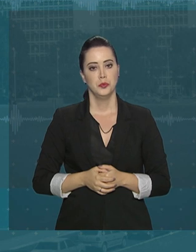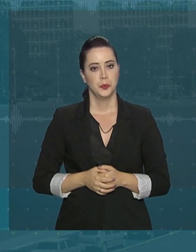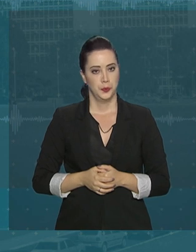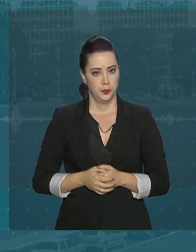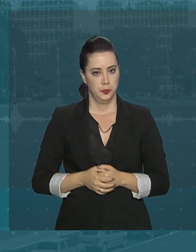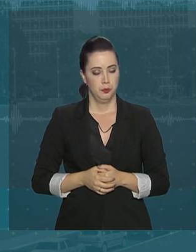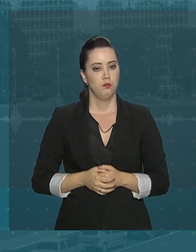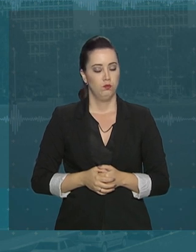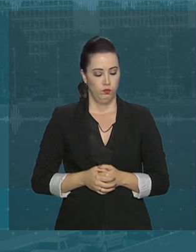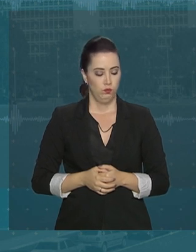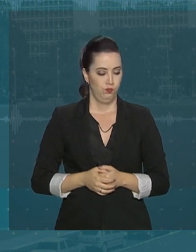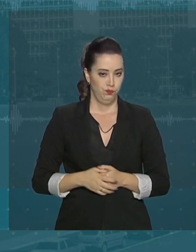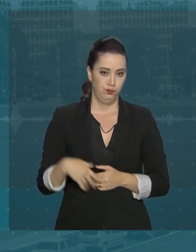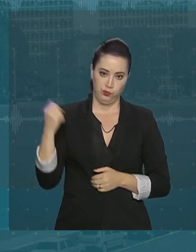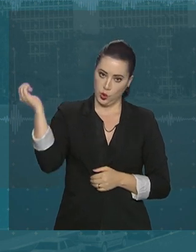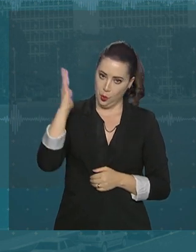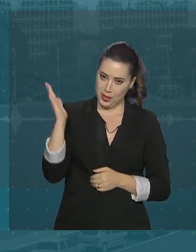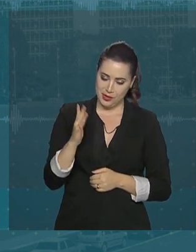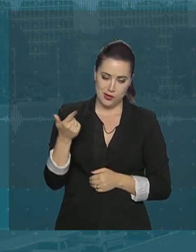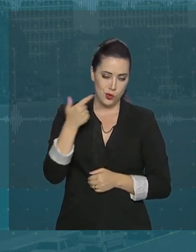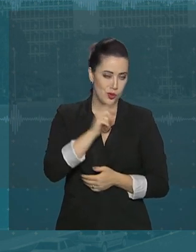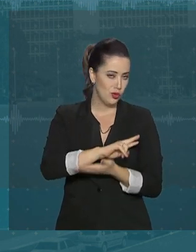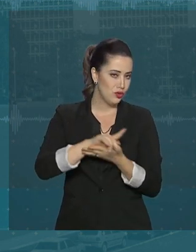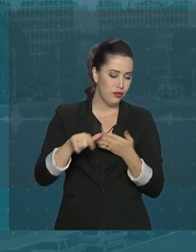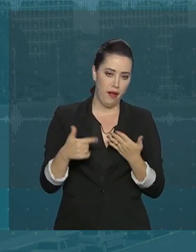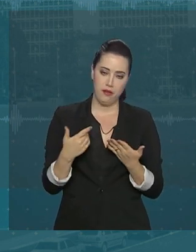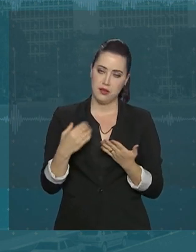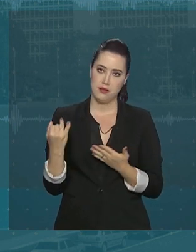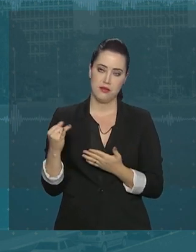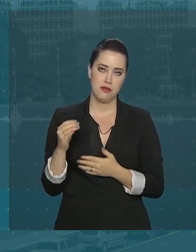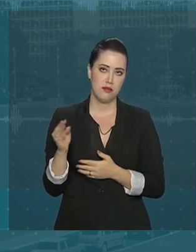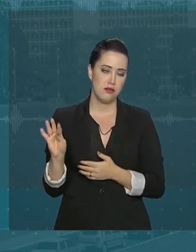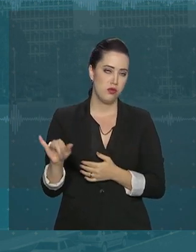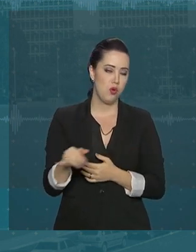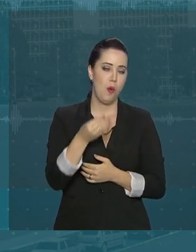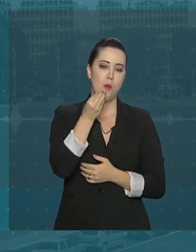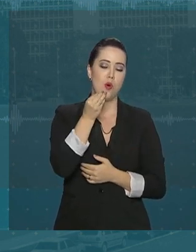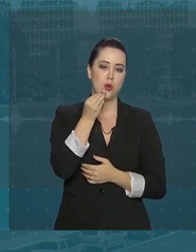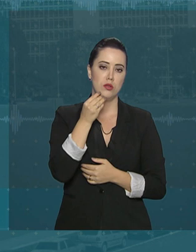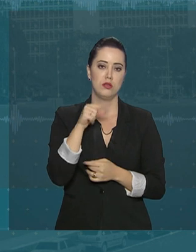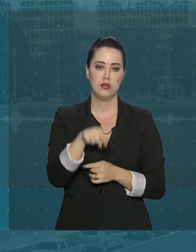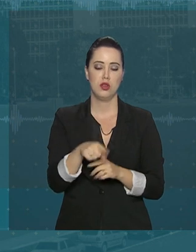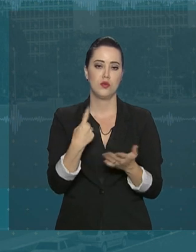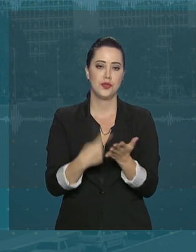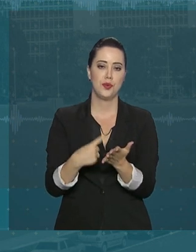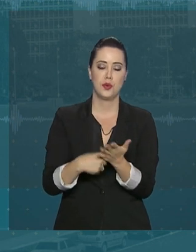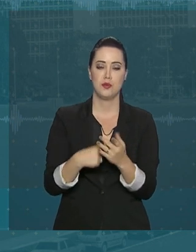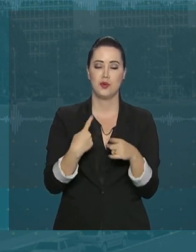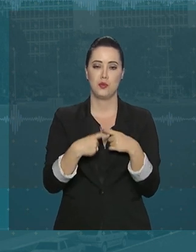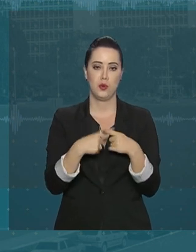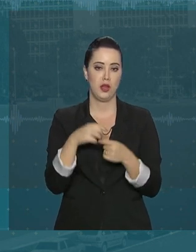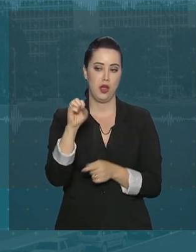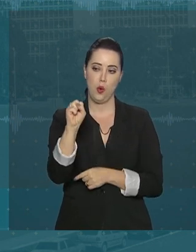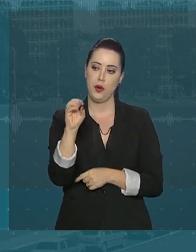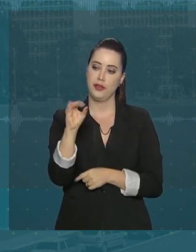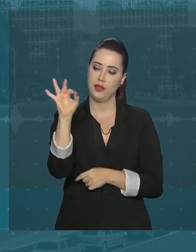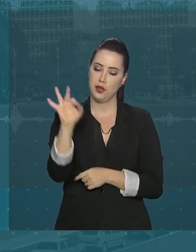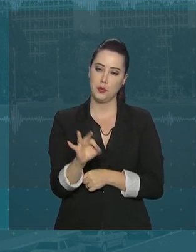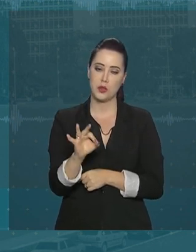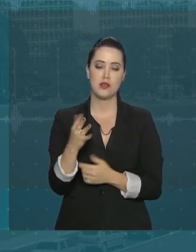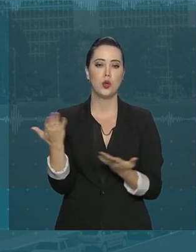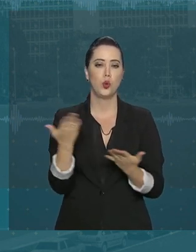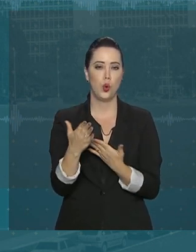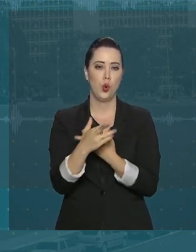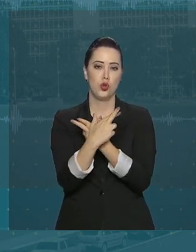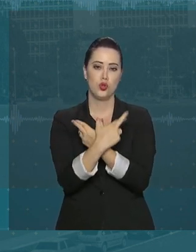muitas vantagens com esse acordo porque 80% dos foguetes e satélites existentes no planeta hoje